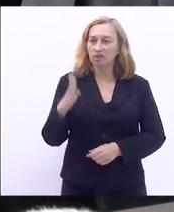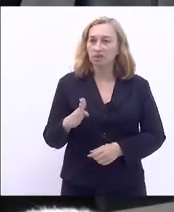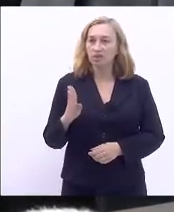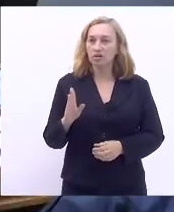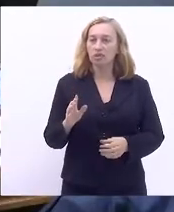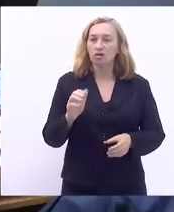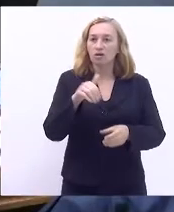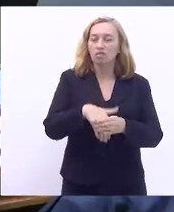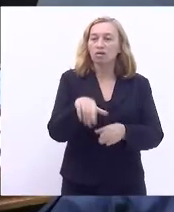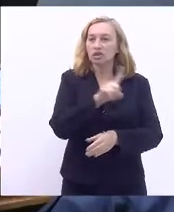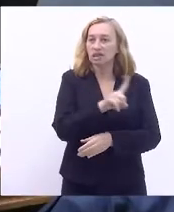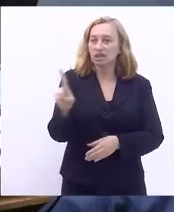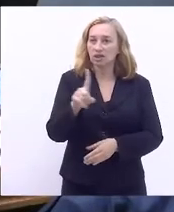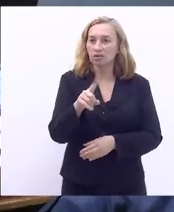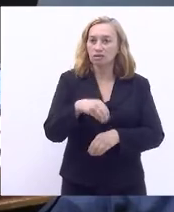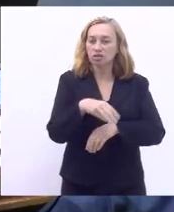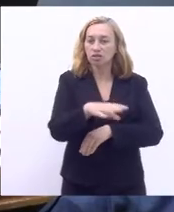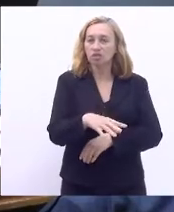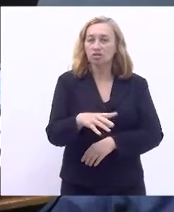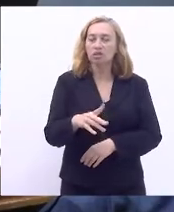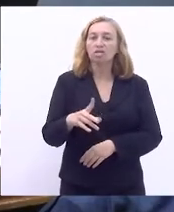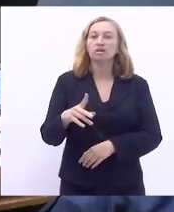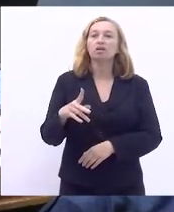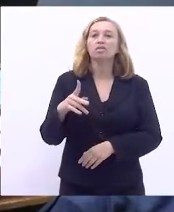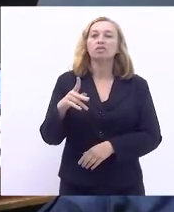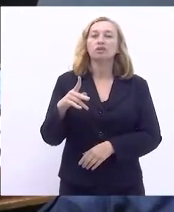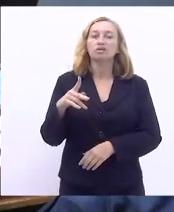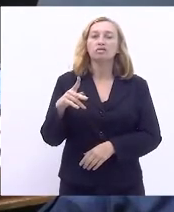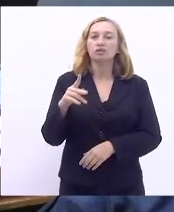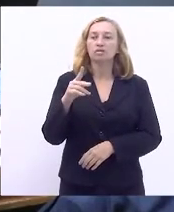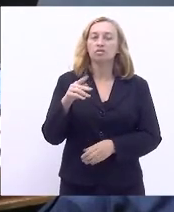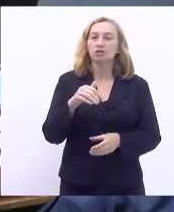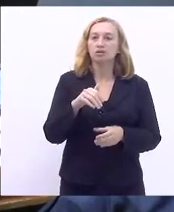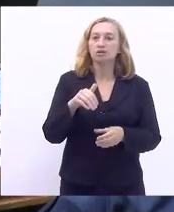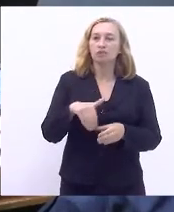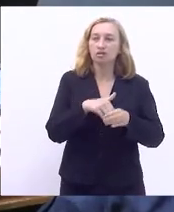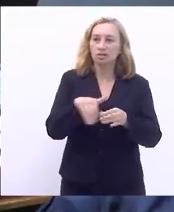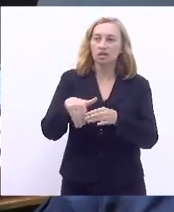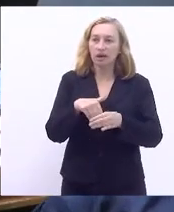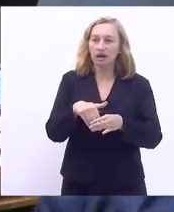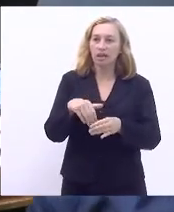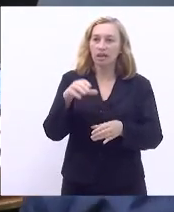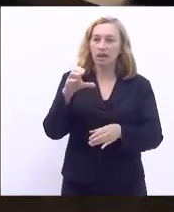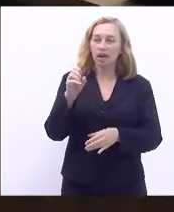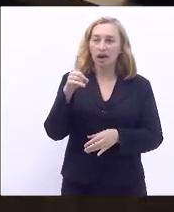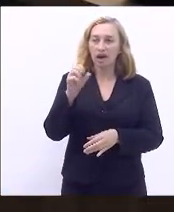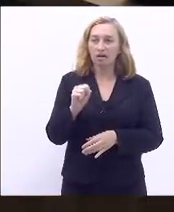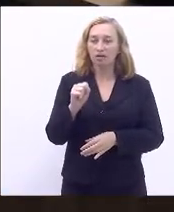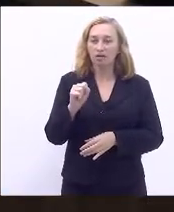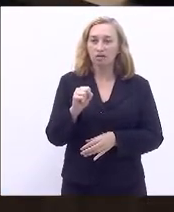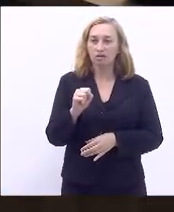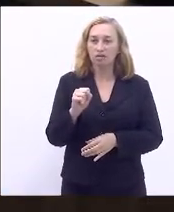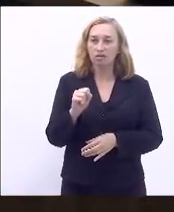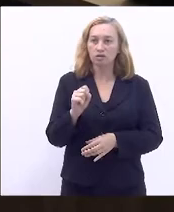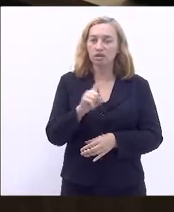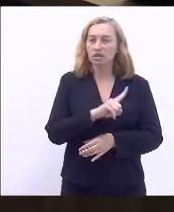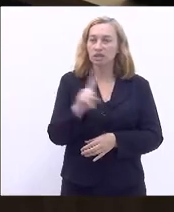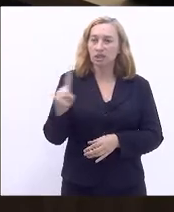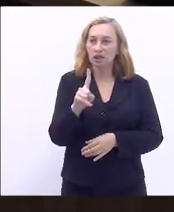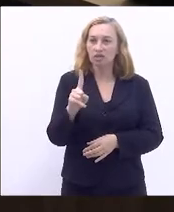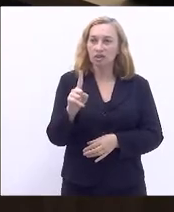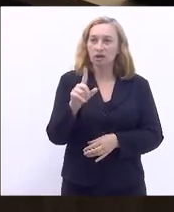presidente. Para encaminhar pelo Republicano, senhor presidente. Republicano, deputado Carlos Macedo. Encaminho o voto não para